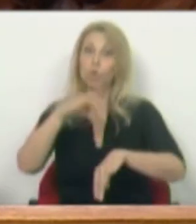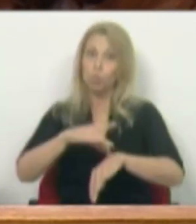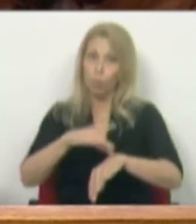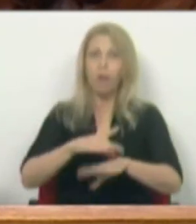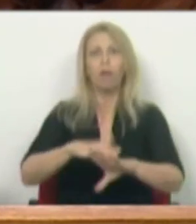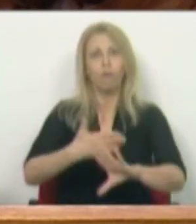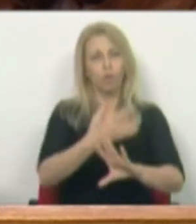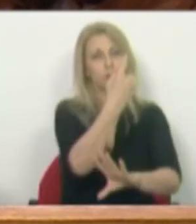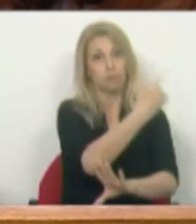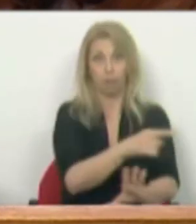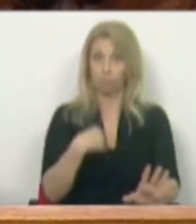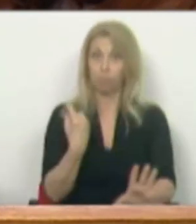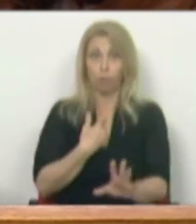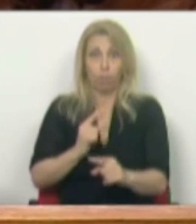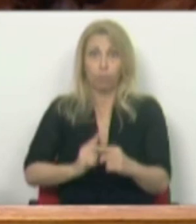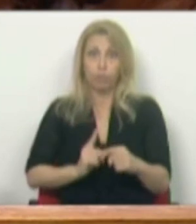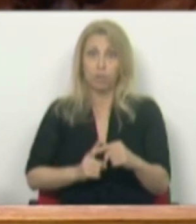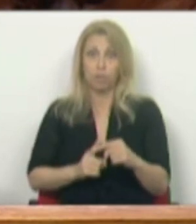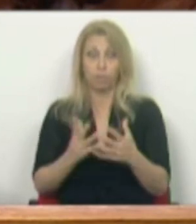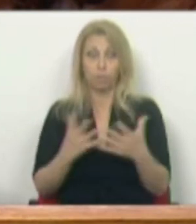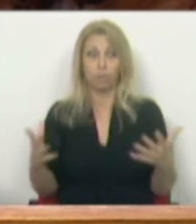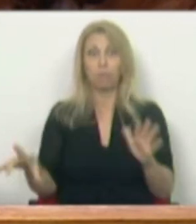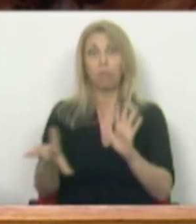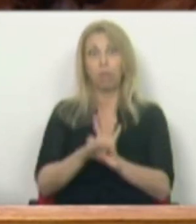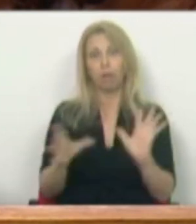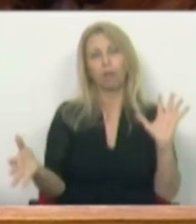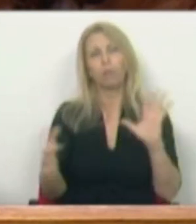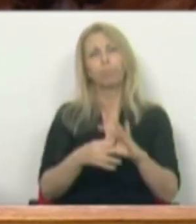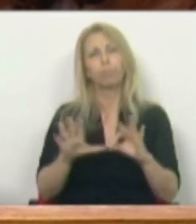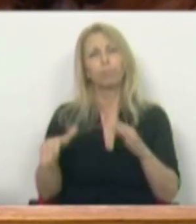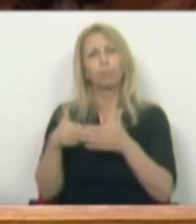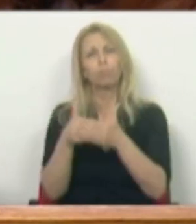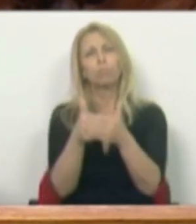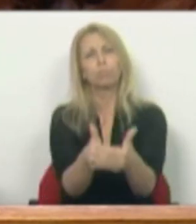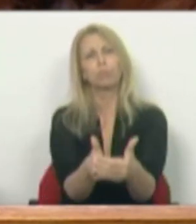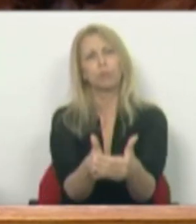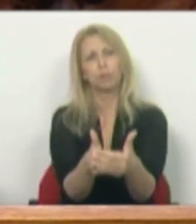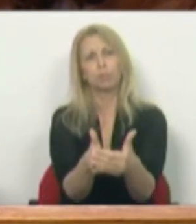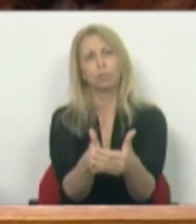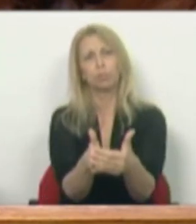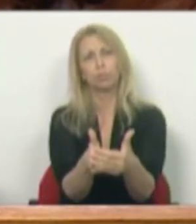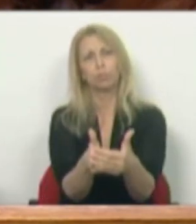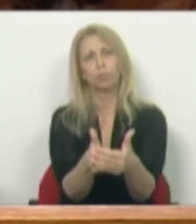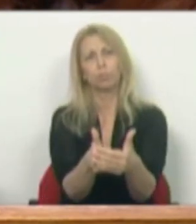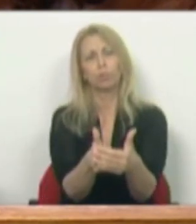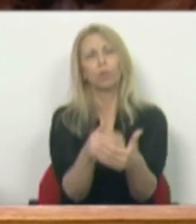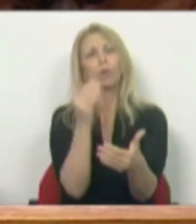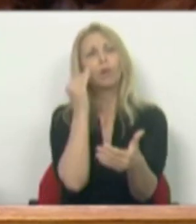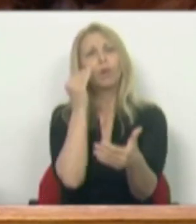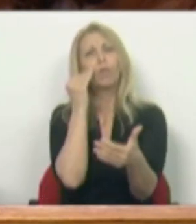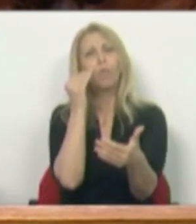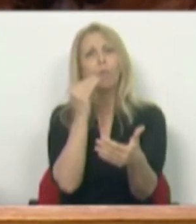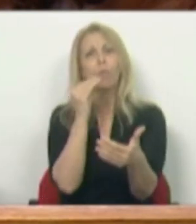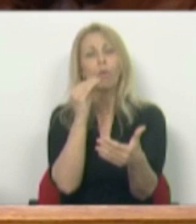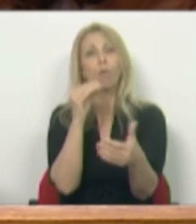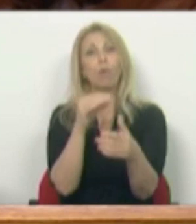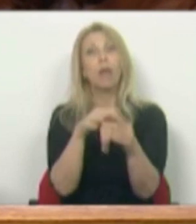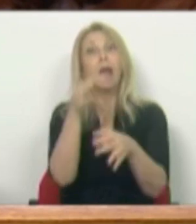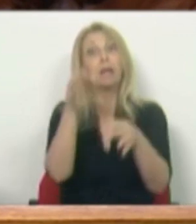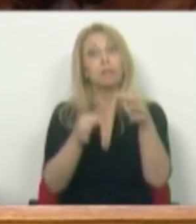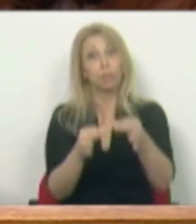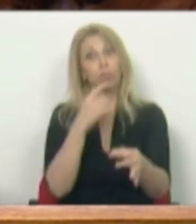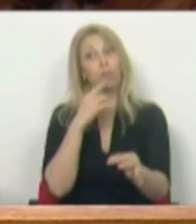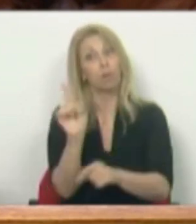positivo. E a maior parte da lei até versa sobre o processo na qual se decreta em tribunal o internamento involuntário. E